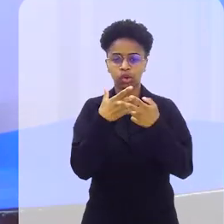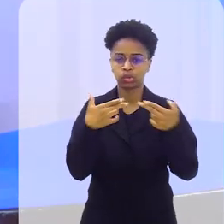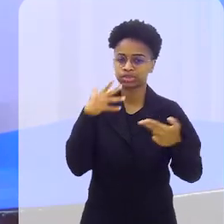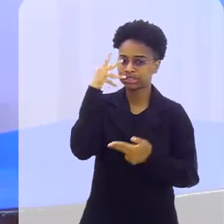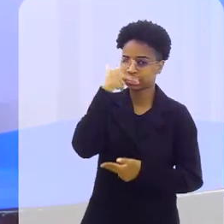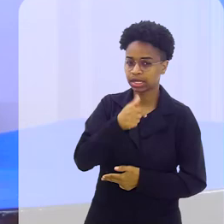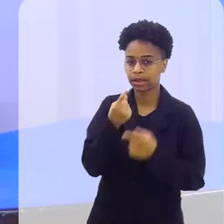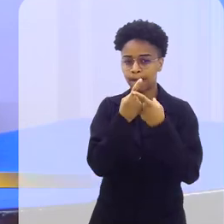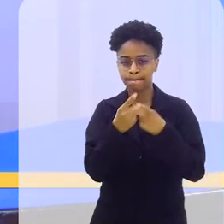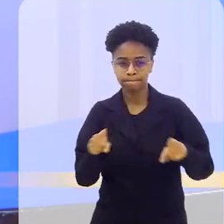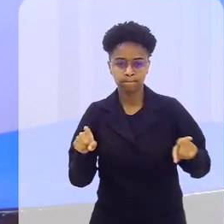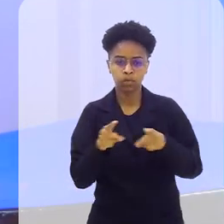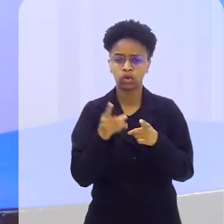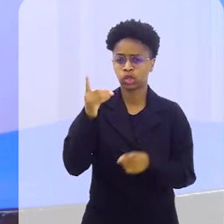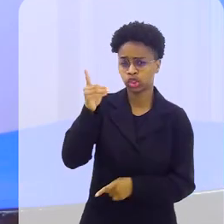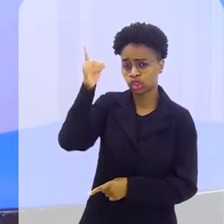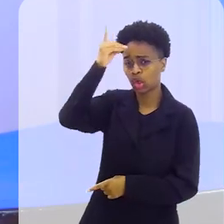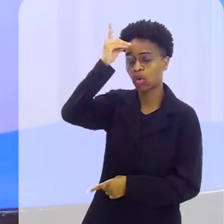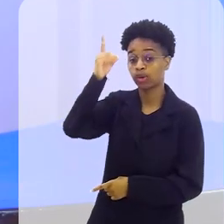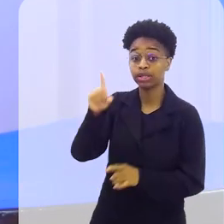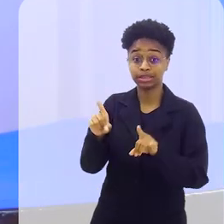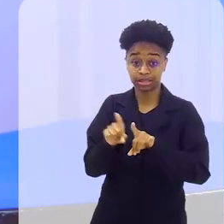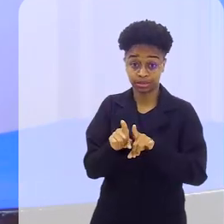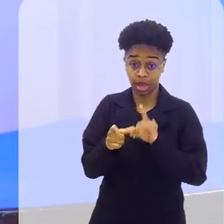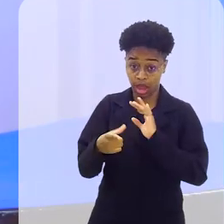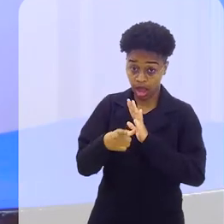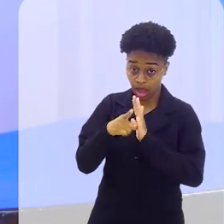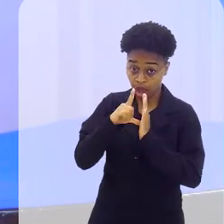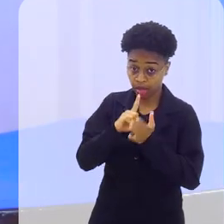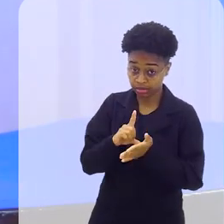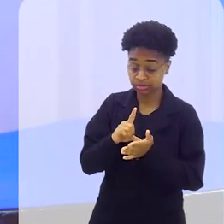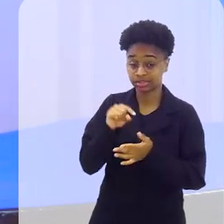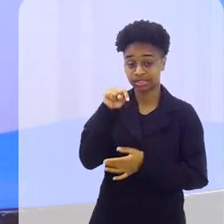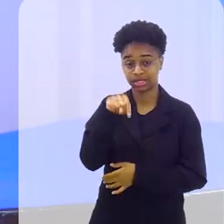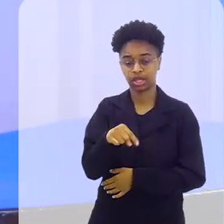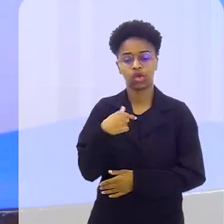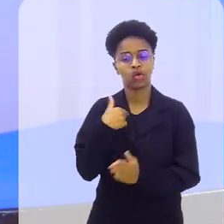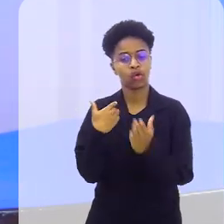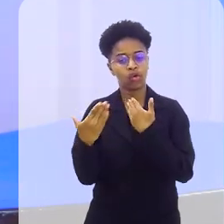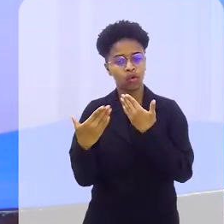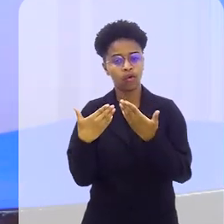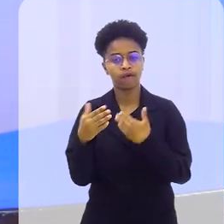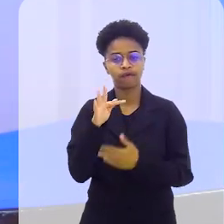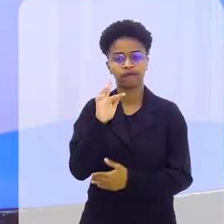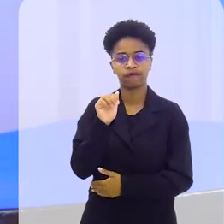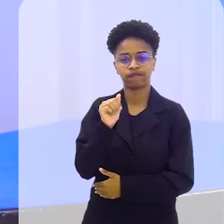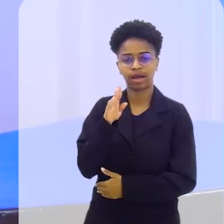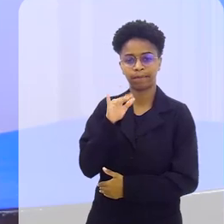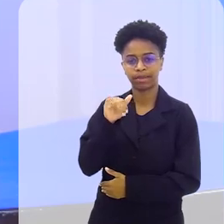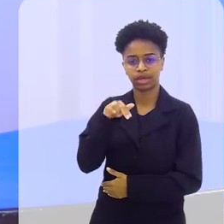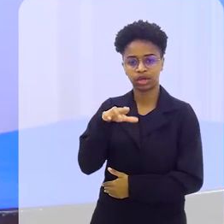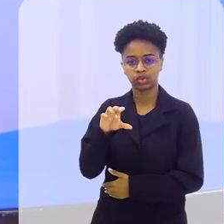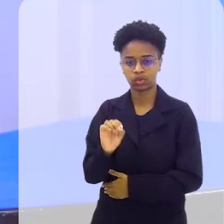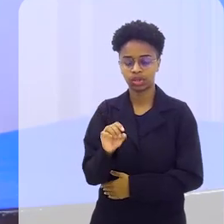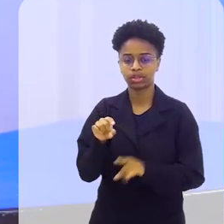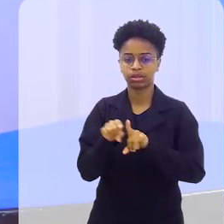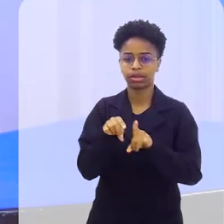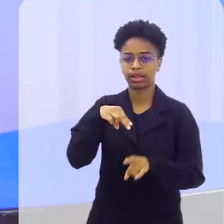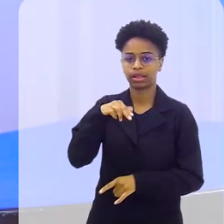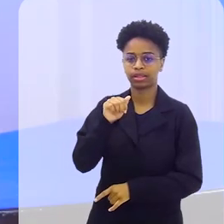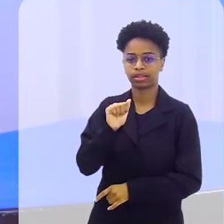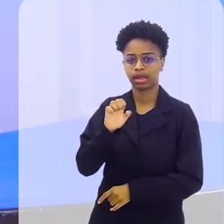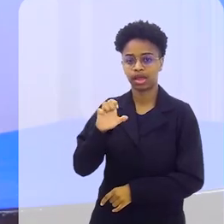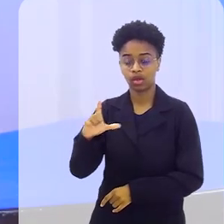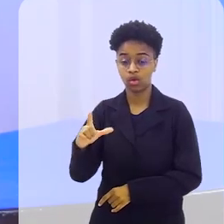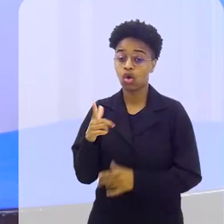de músicas, de talentos. Falando em talento, antes do programa, né? Eu estava conversando com o Fabiano e com o Nael. Uma